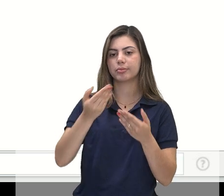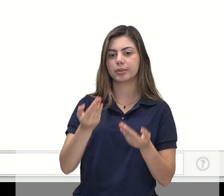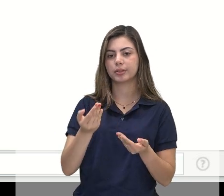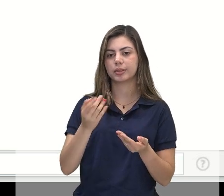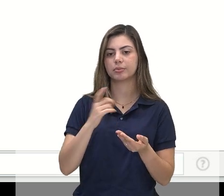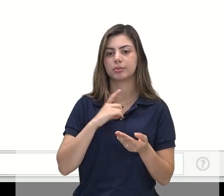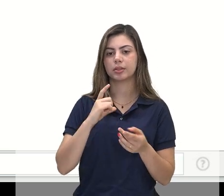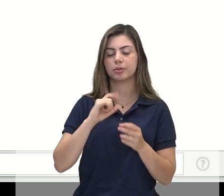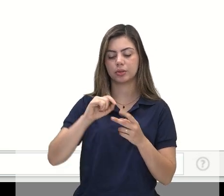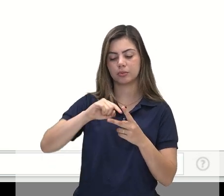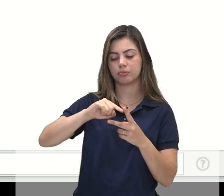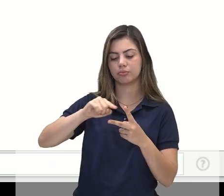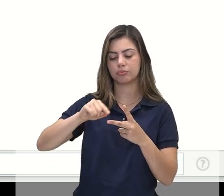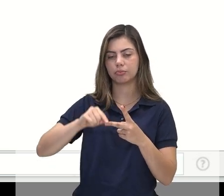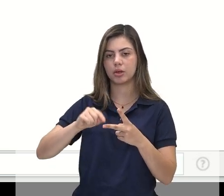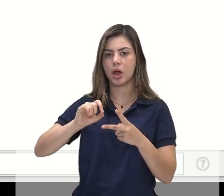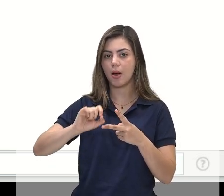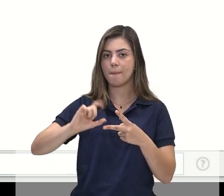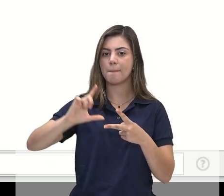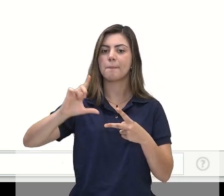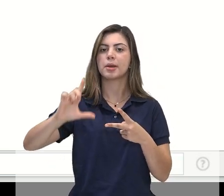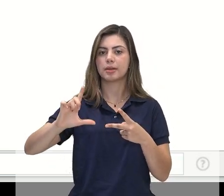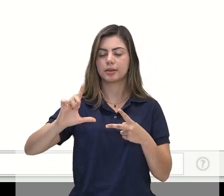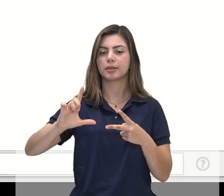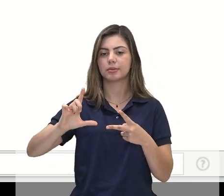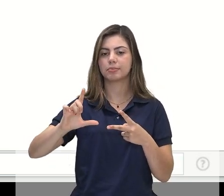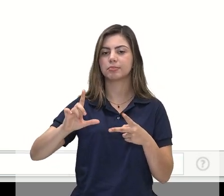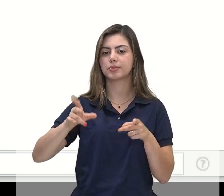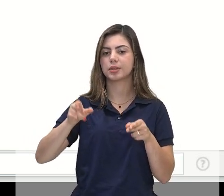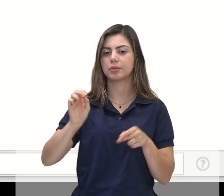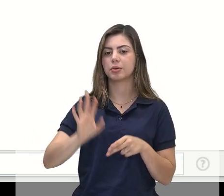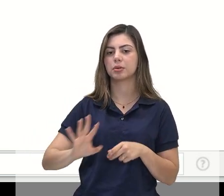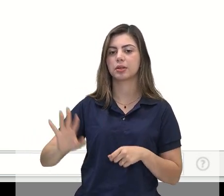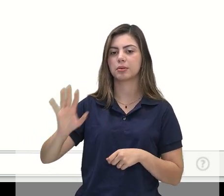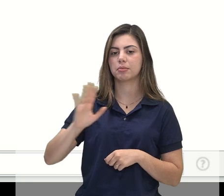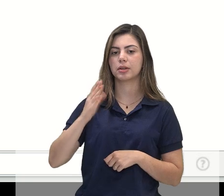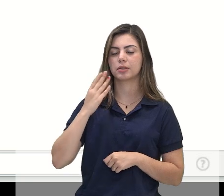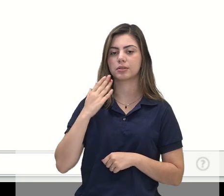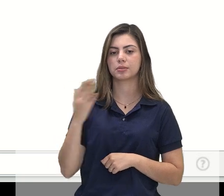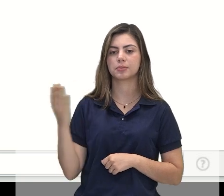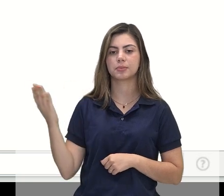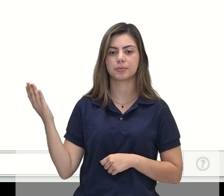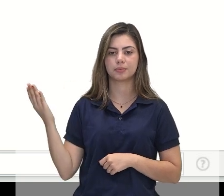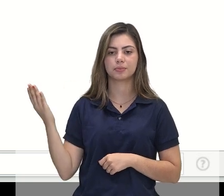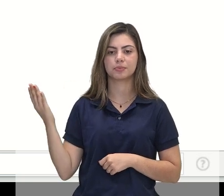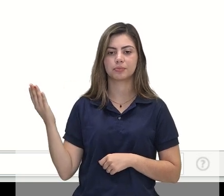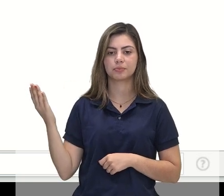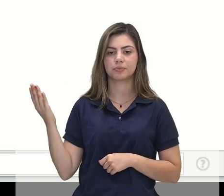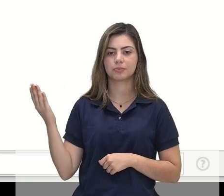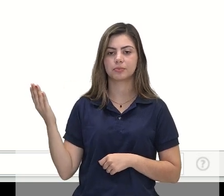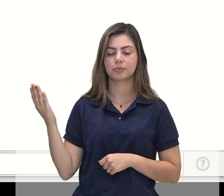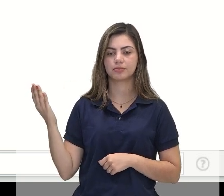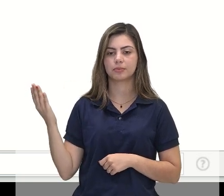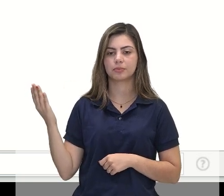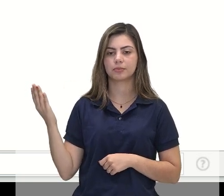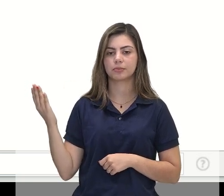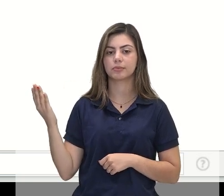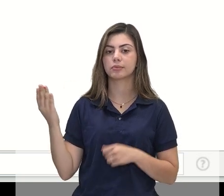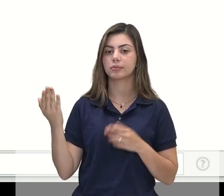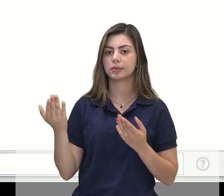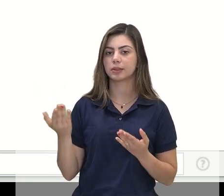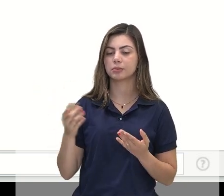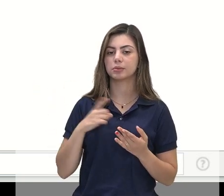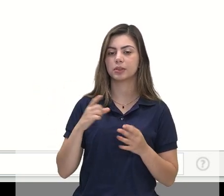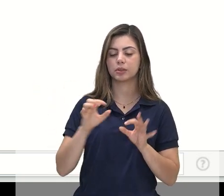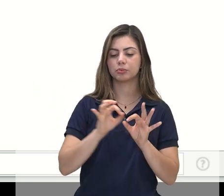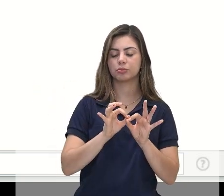proporcionalmente será a região formada por eles, ó. Estamos formando aqui, ó, aumentando o arco, chegando até um ângulo raso aqui, ó, de